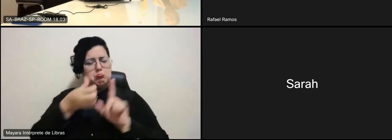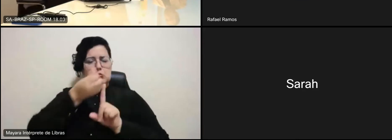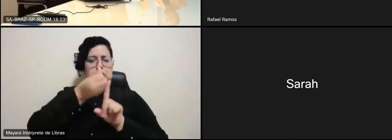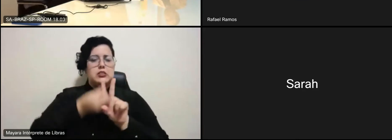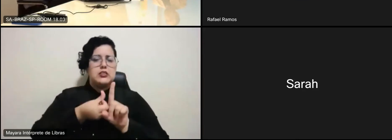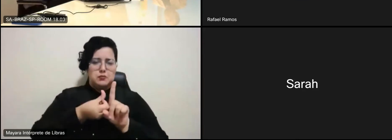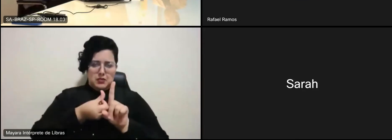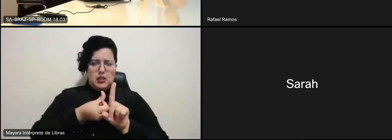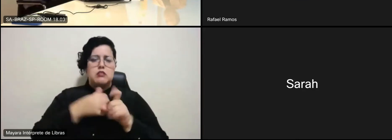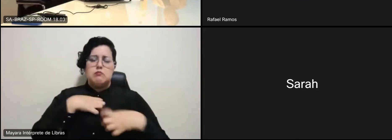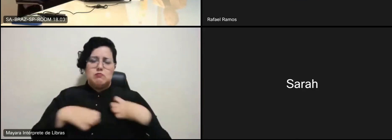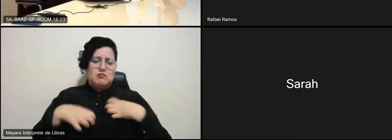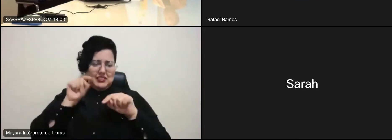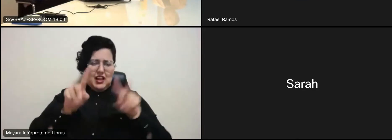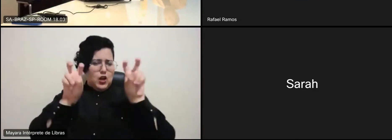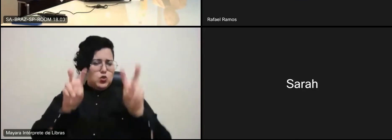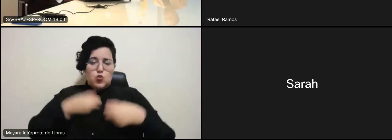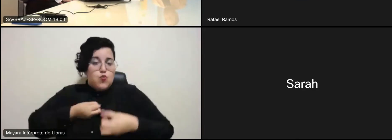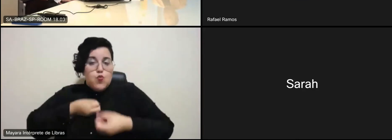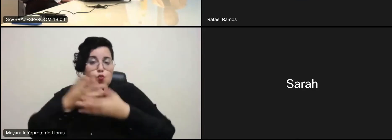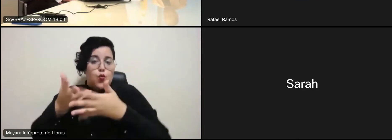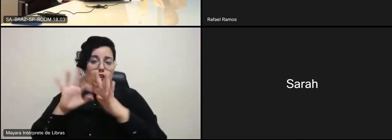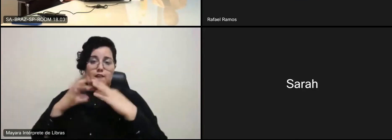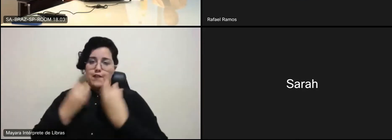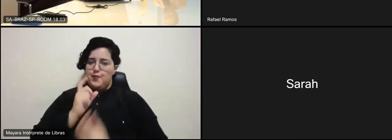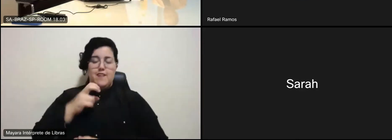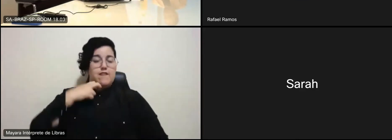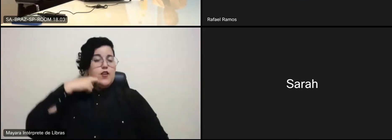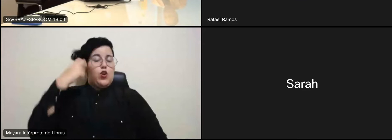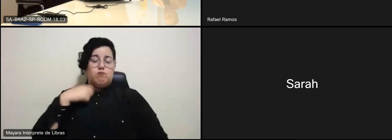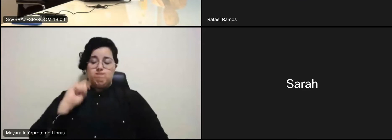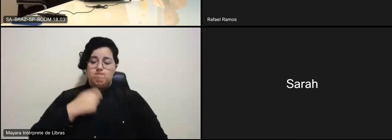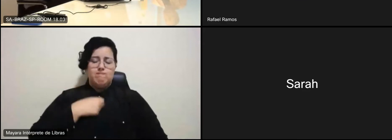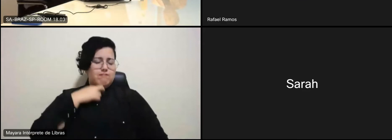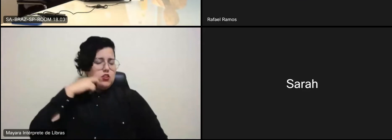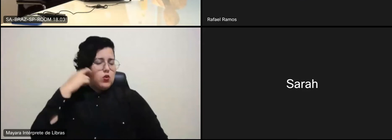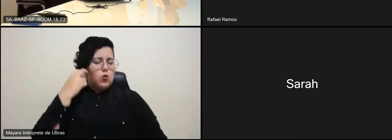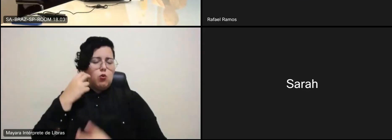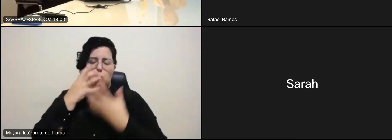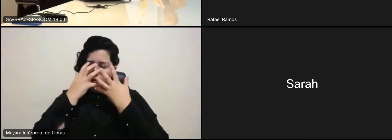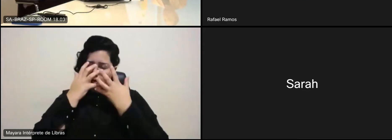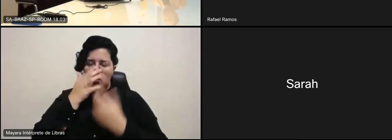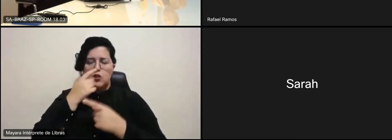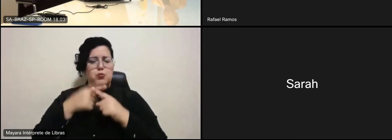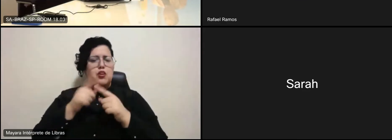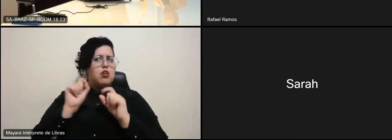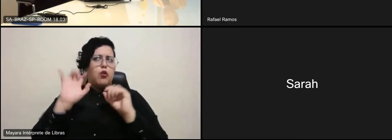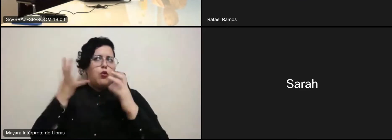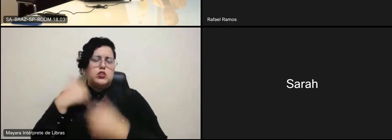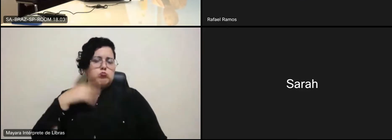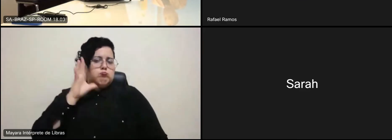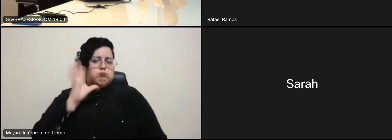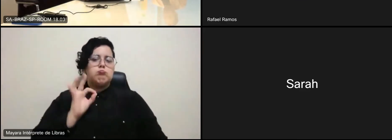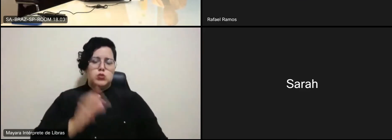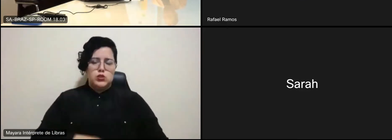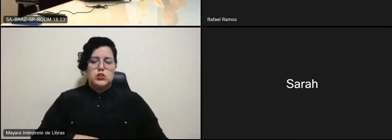era um assunto que eu não conseguia nem falar com a minha família. Eu tinha vergonha do que tinha acontecido comigo, porque eu não entendia o porquê aquilo aconteceu comigo. E aí